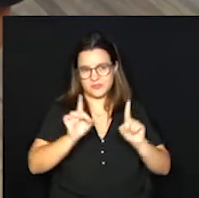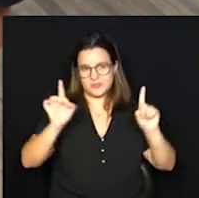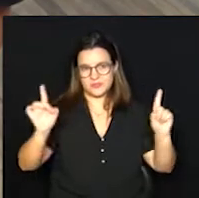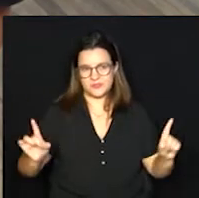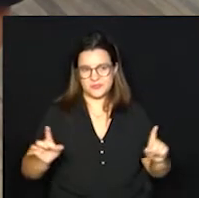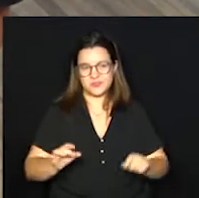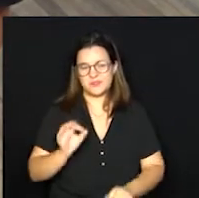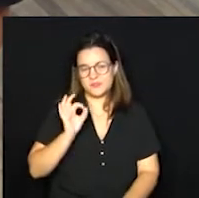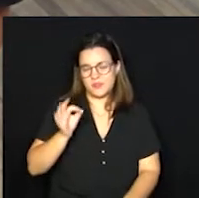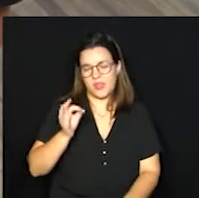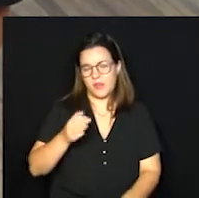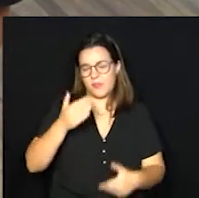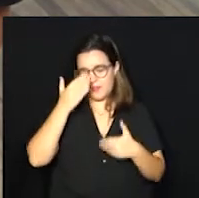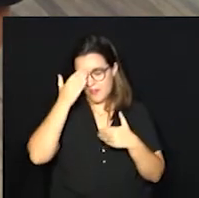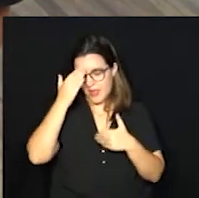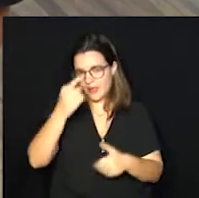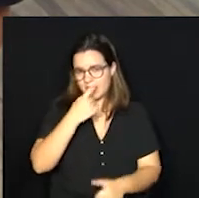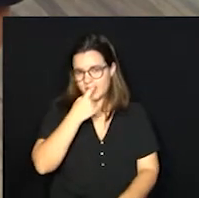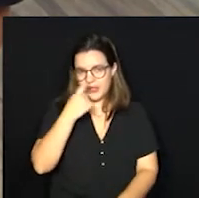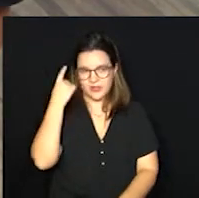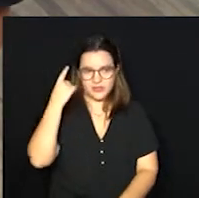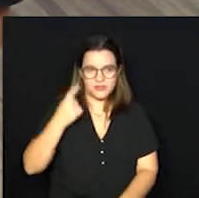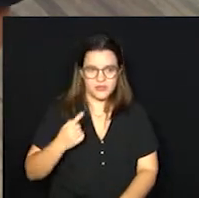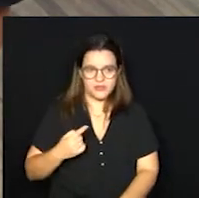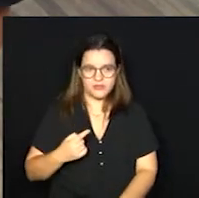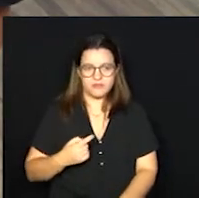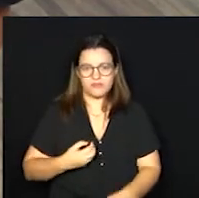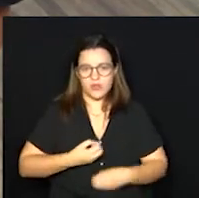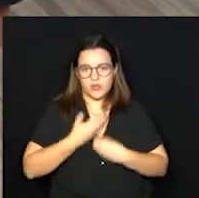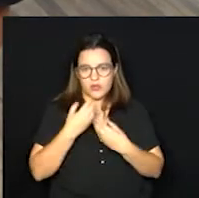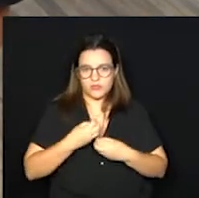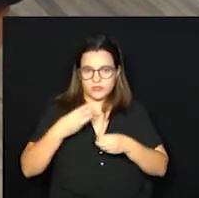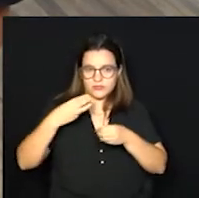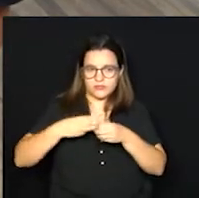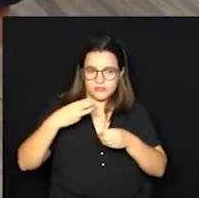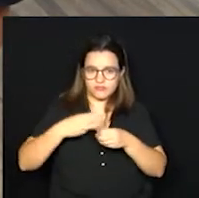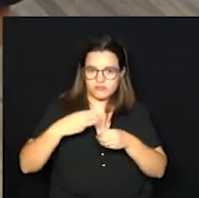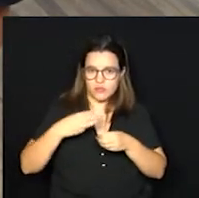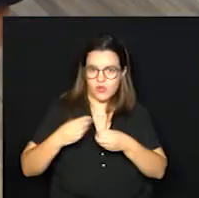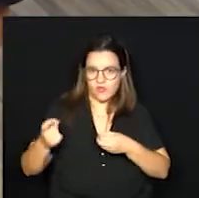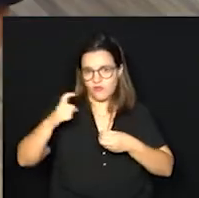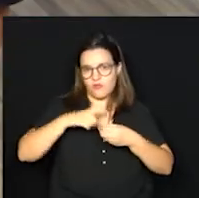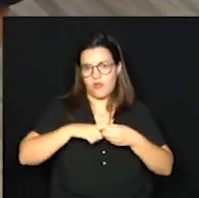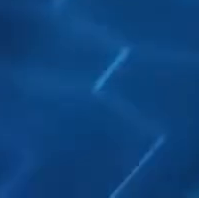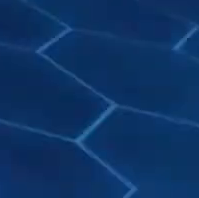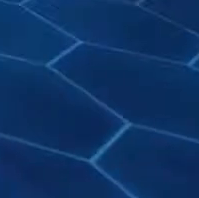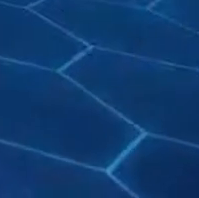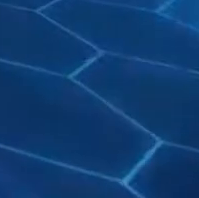Exatamente. Então, muito obrigado, Mina Abreu. Com as notícias da Metrópole, ela retorna na terça-feira.